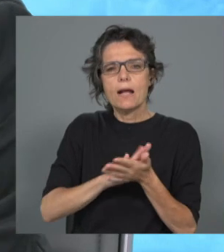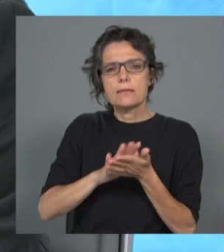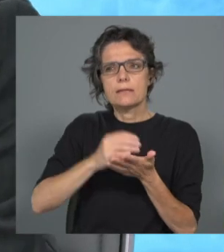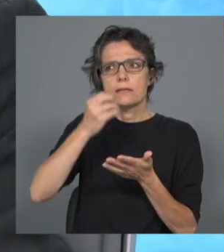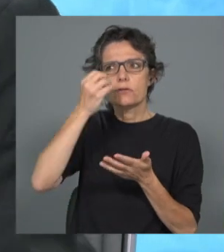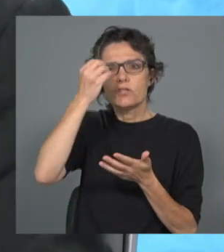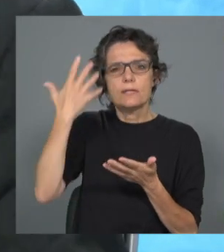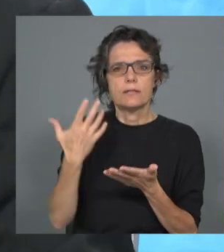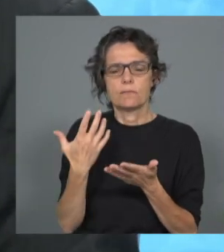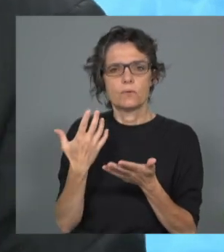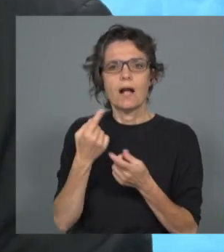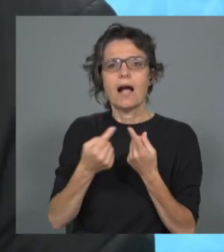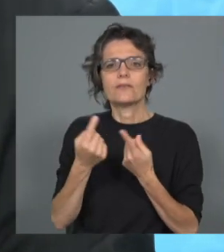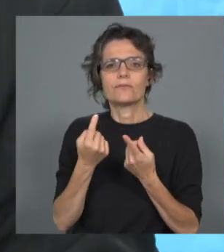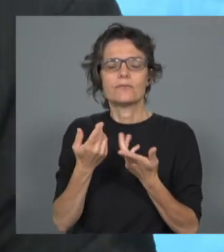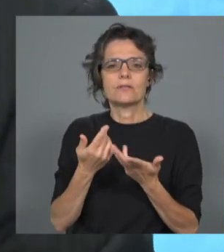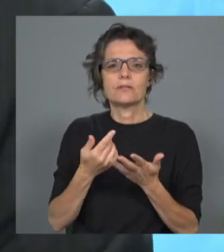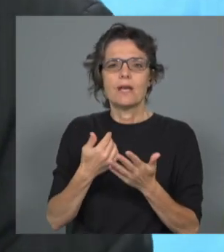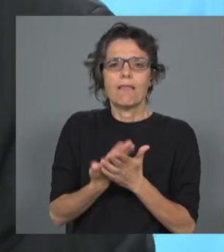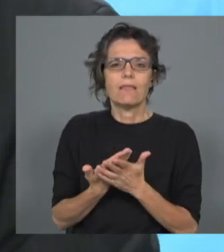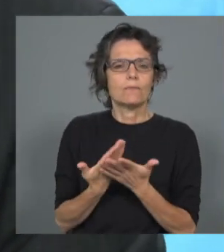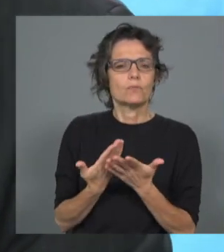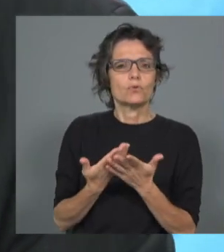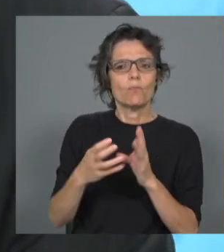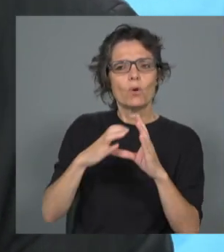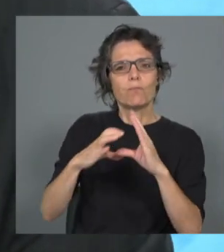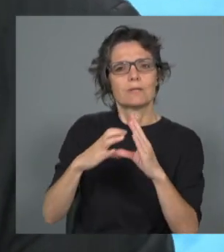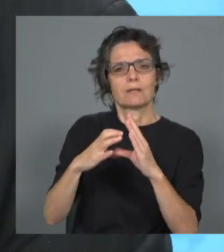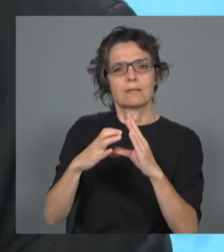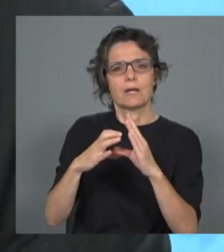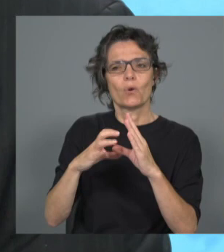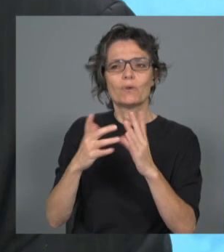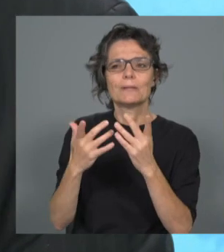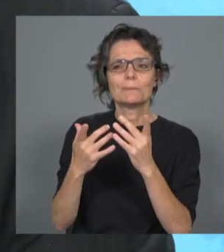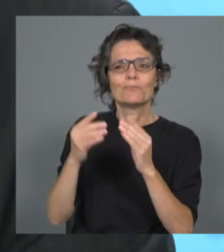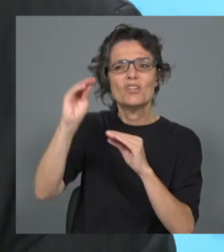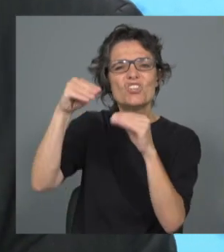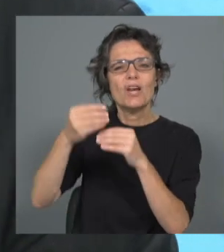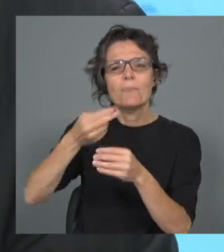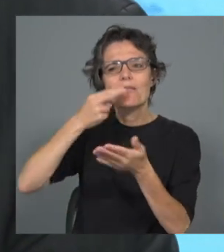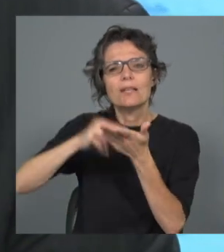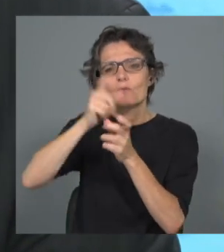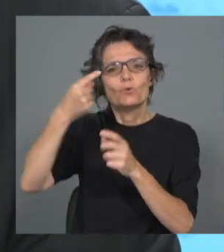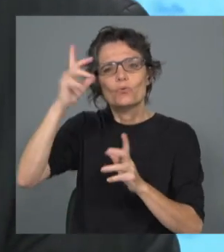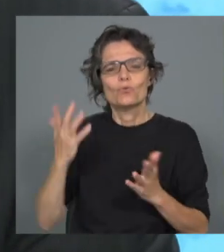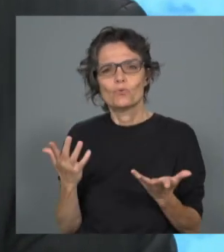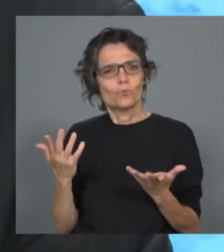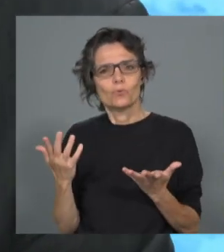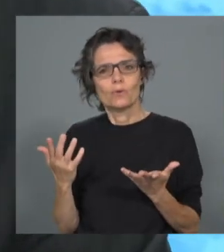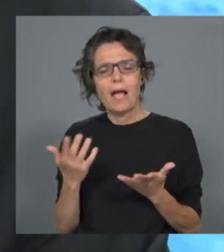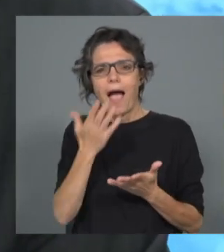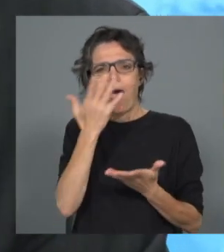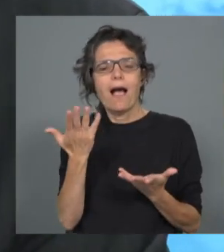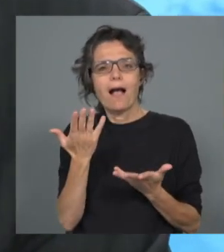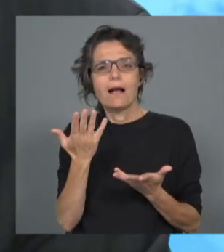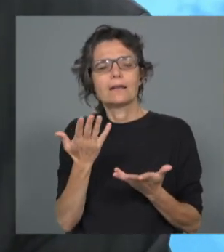as pessoas, mas não são, digamos, um fim em si mesmo. E quase que nós sacralizamos isso como se a celebração da fé tivesse